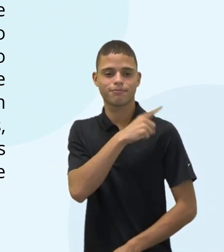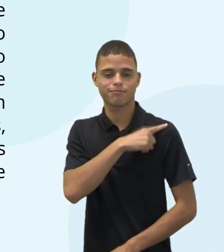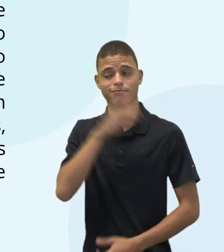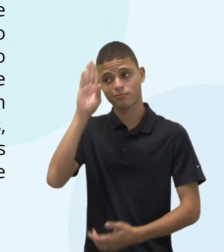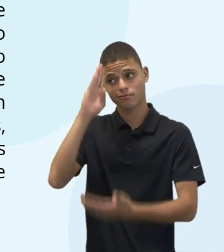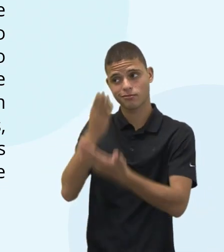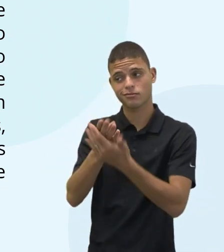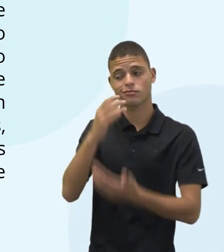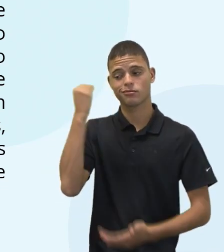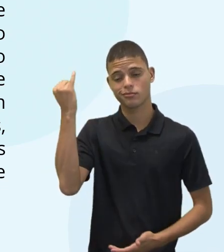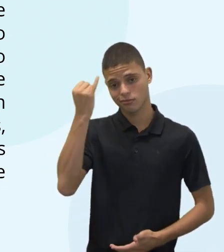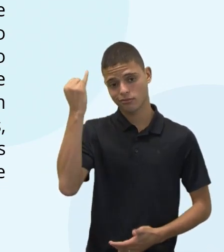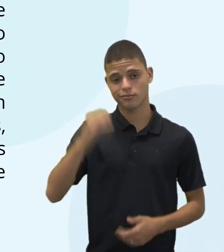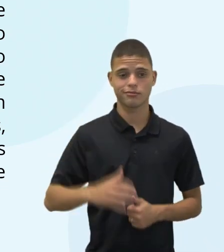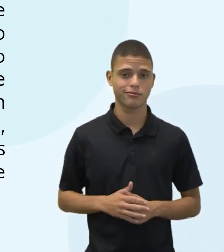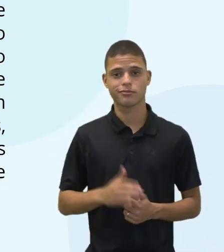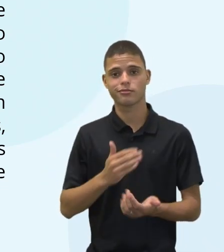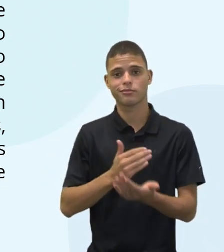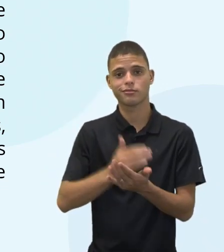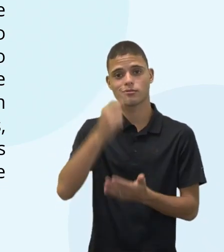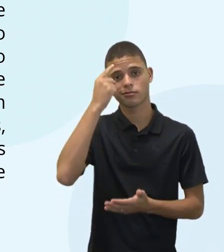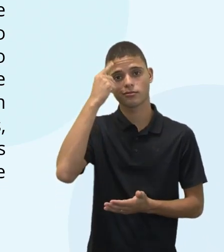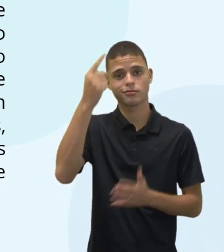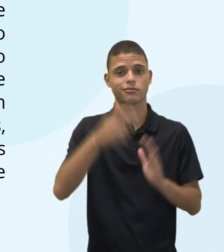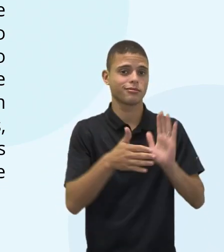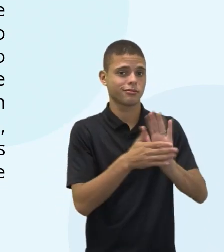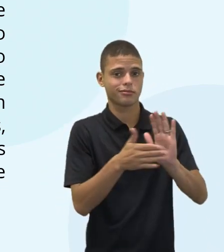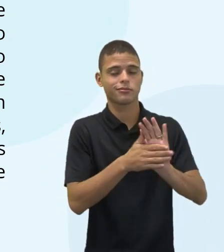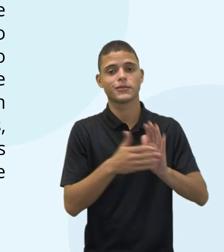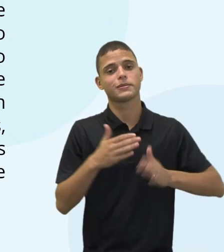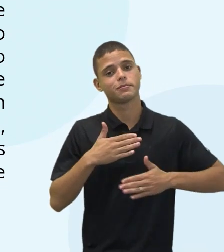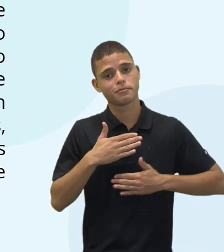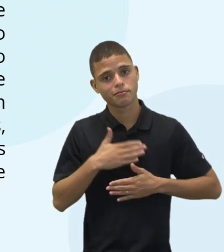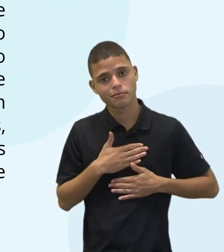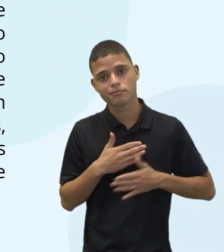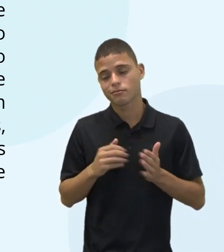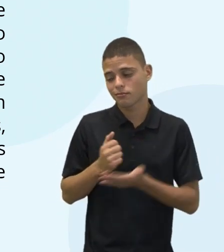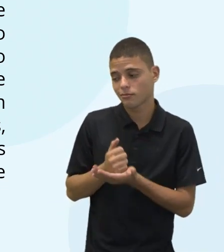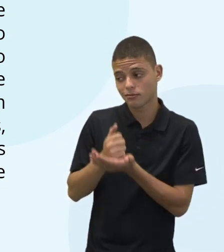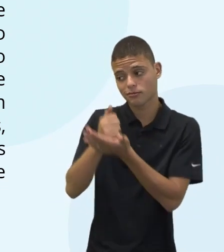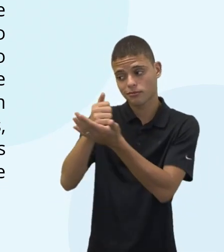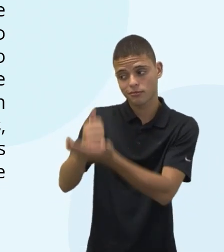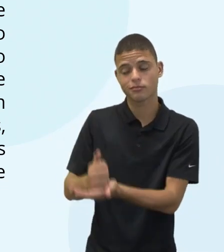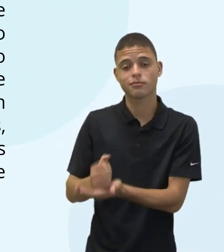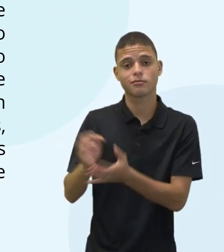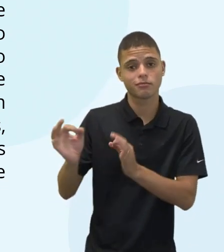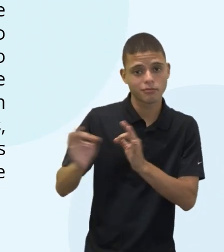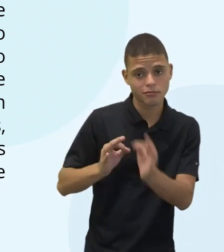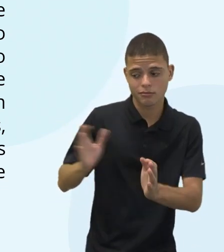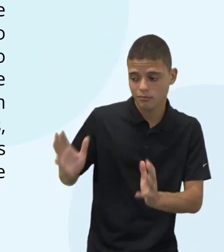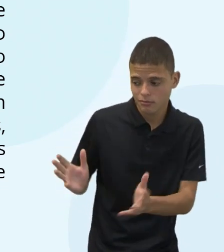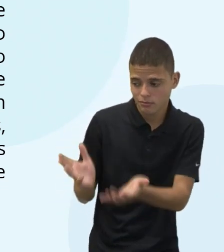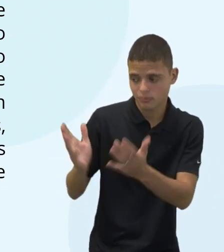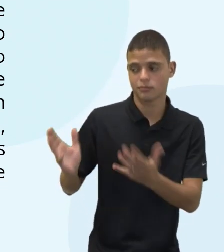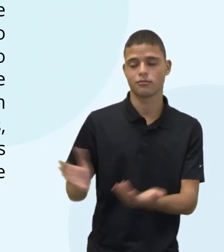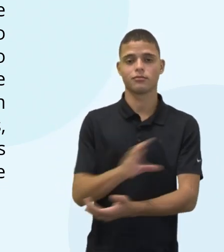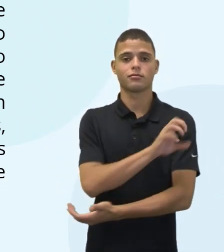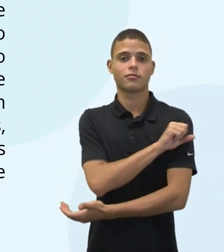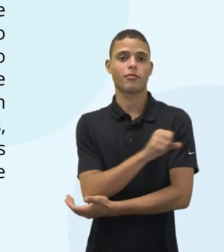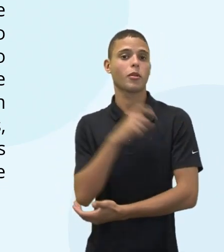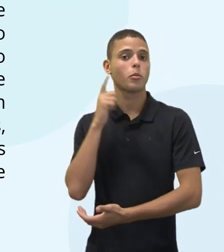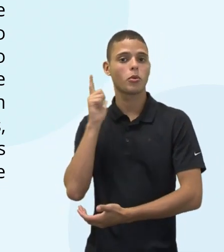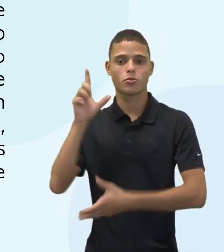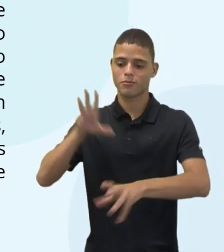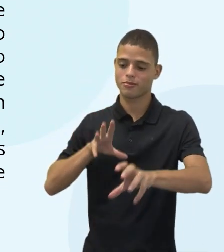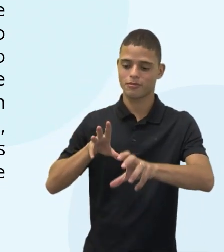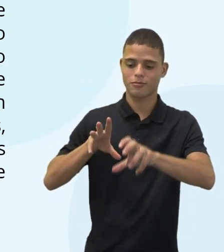feita. Então comece-se a pensar no seu propósito, né? Apoiar e preparar esse estudante do nono ano para ele passar para essa etapa